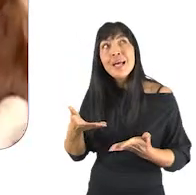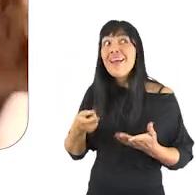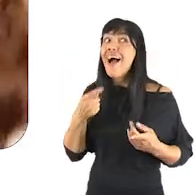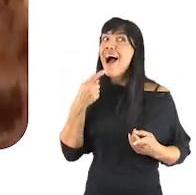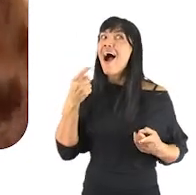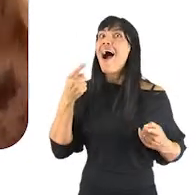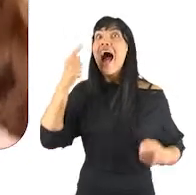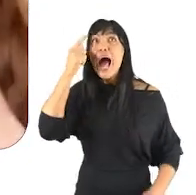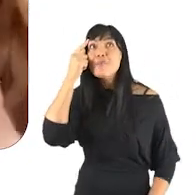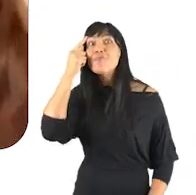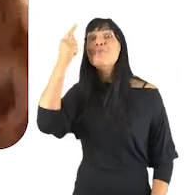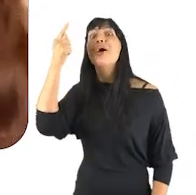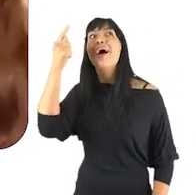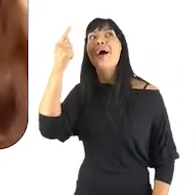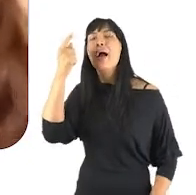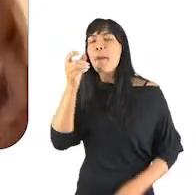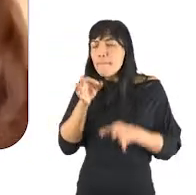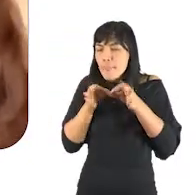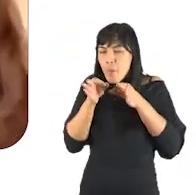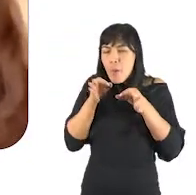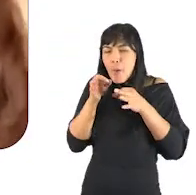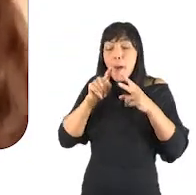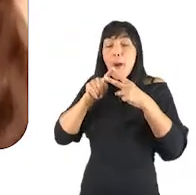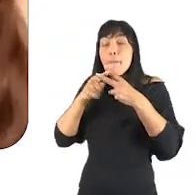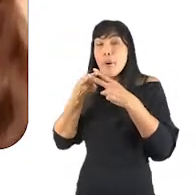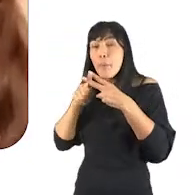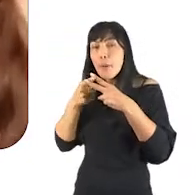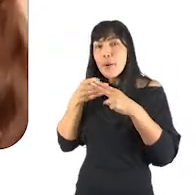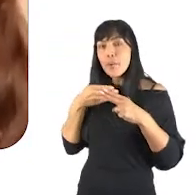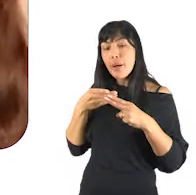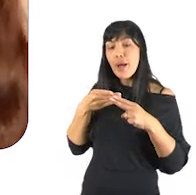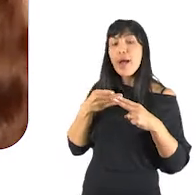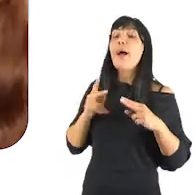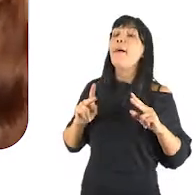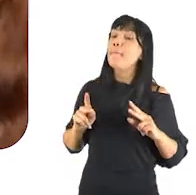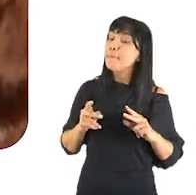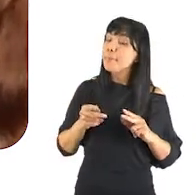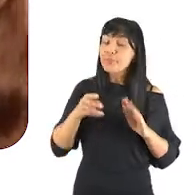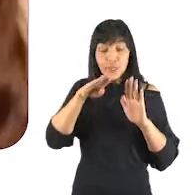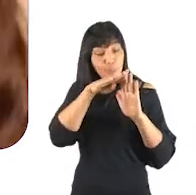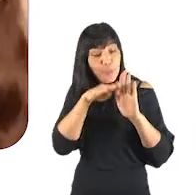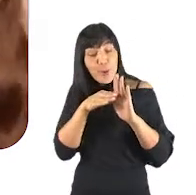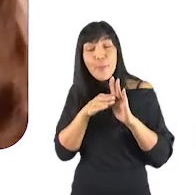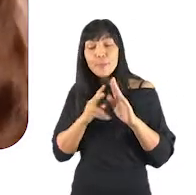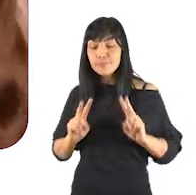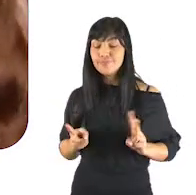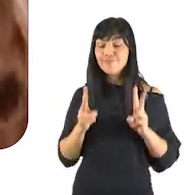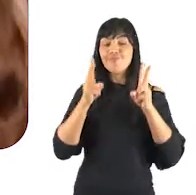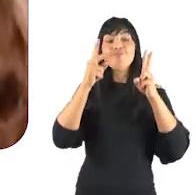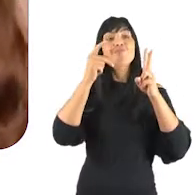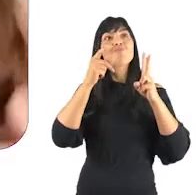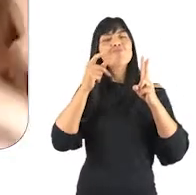aí sim aprimorar, então, a proposta de valor para ir cada vez mais longe